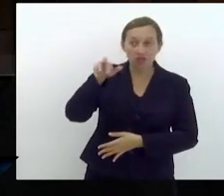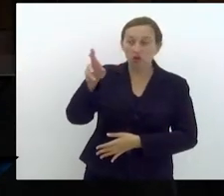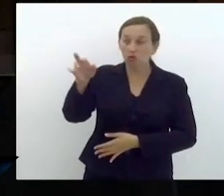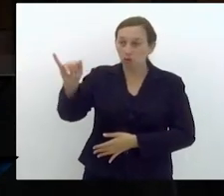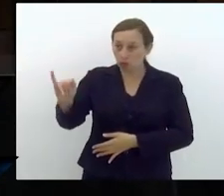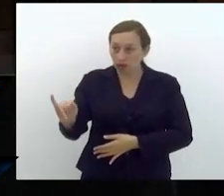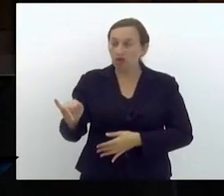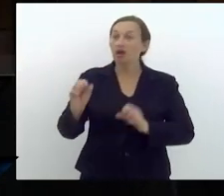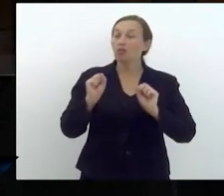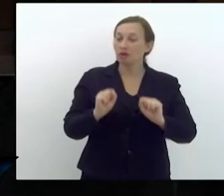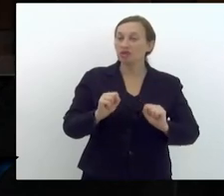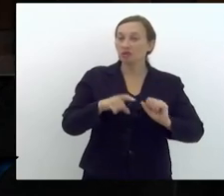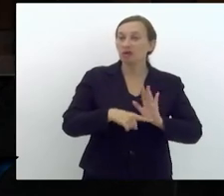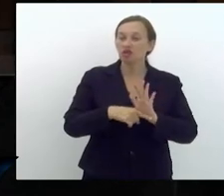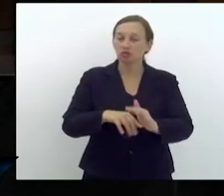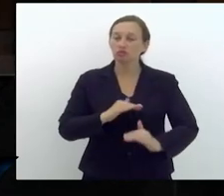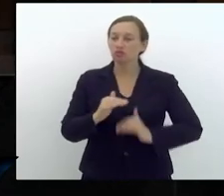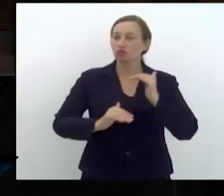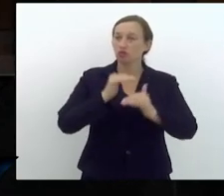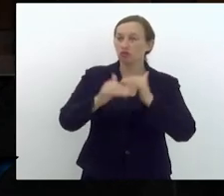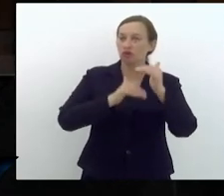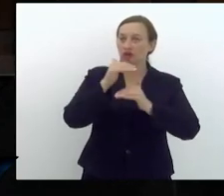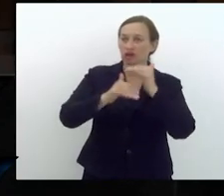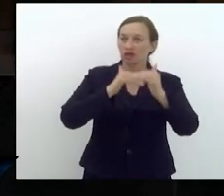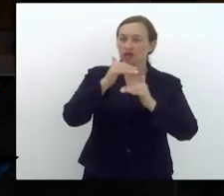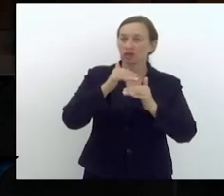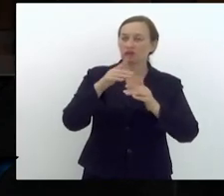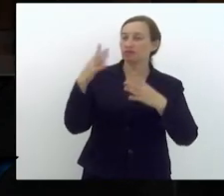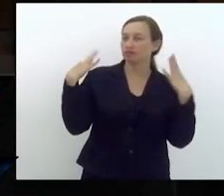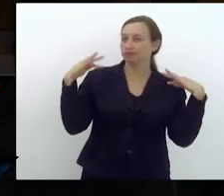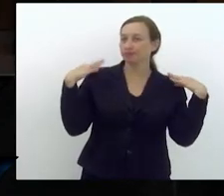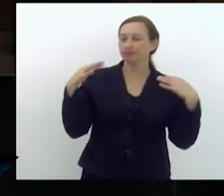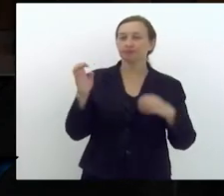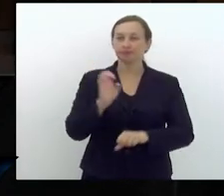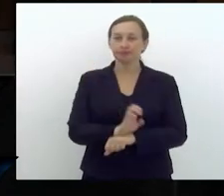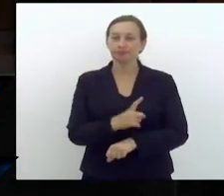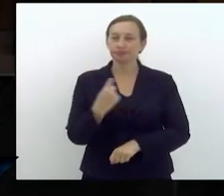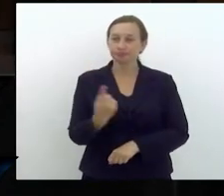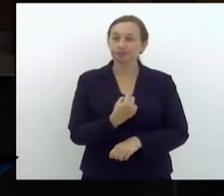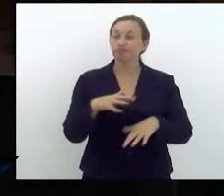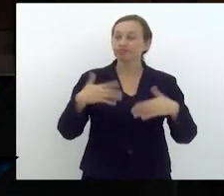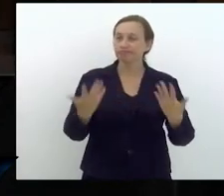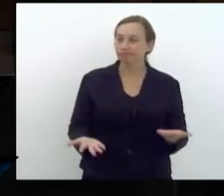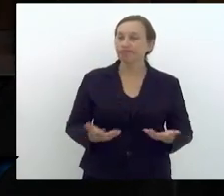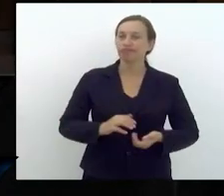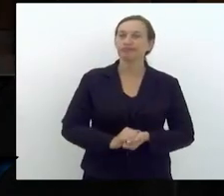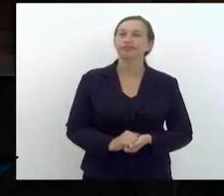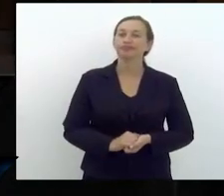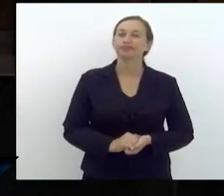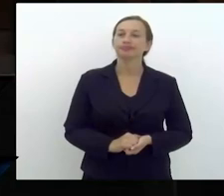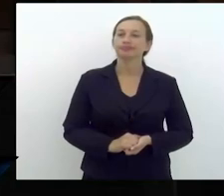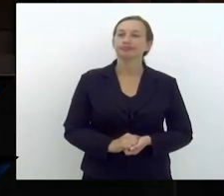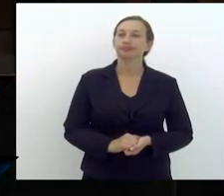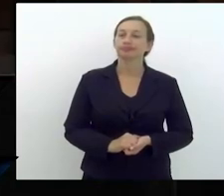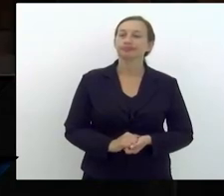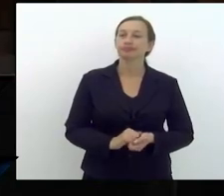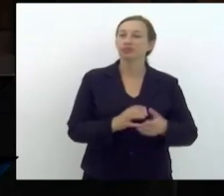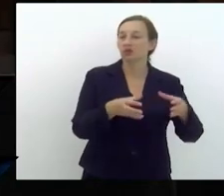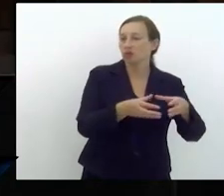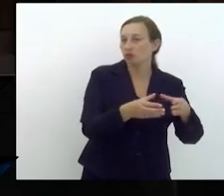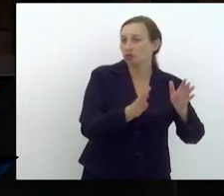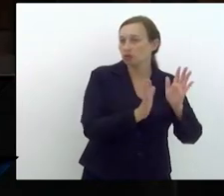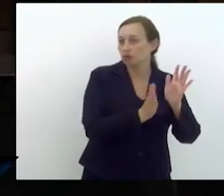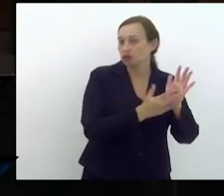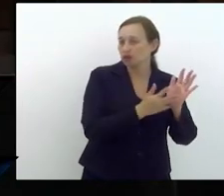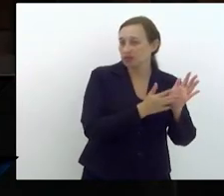ajudar a desenvolver o turismo no nosso Estado então a gente estabeleceu que para as escolas do grupo